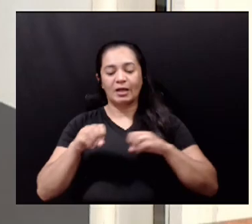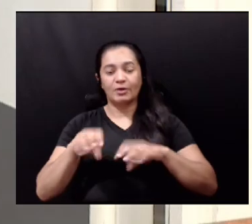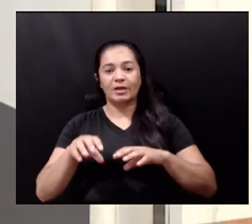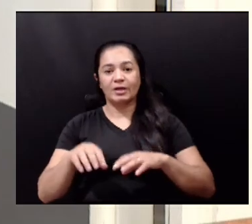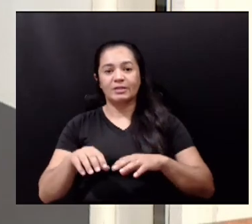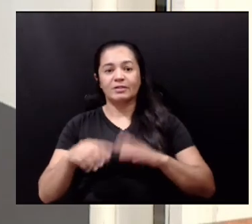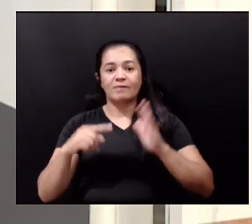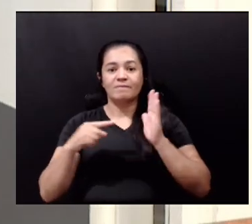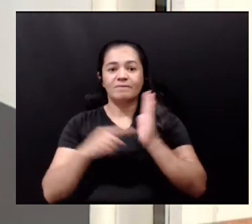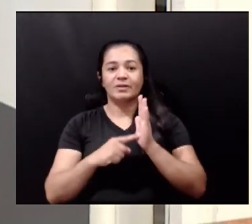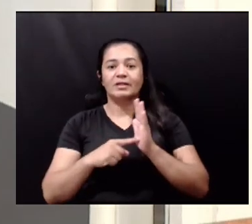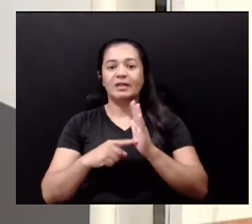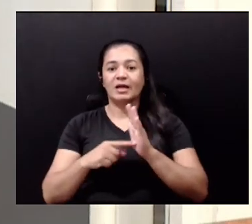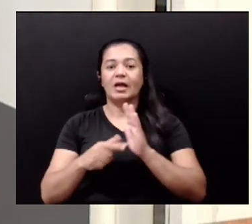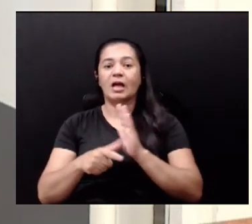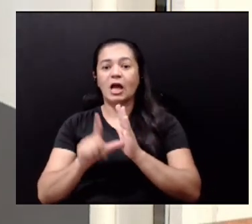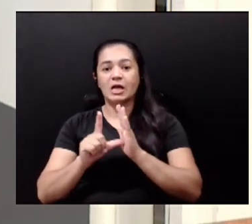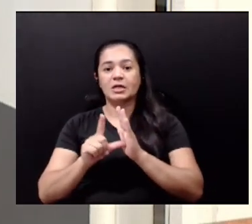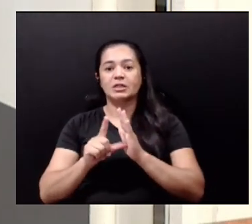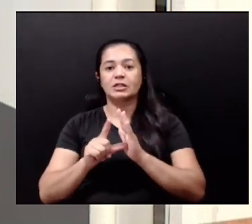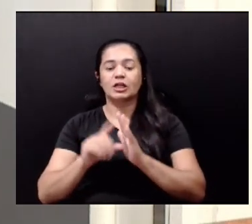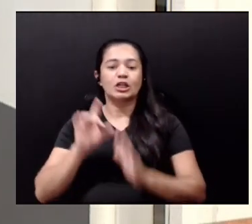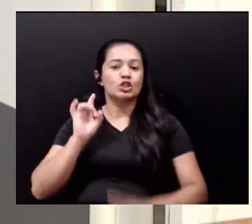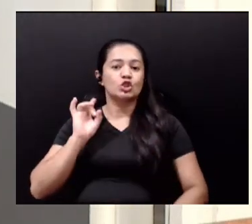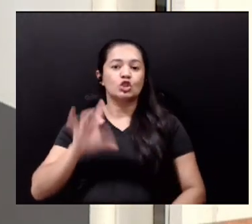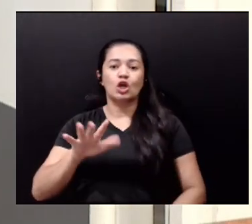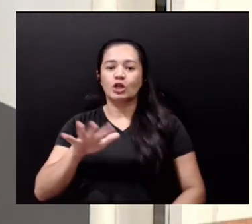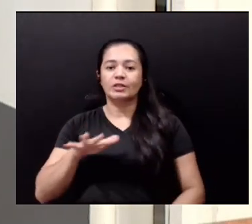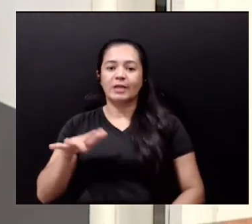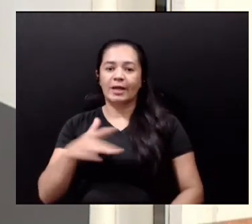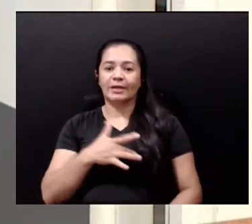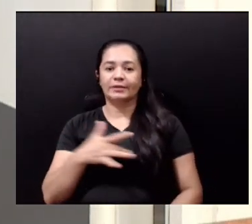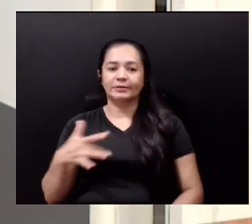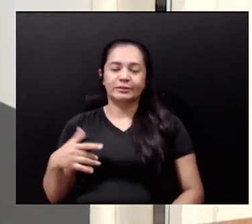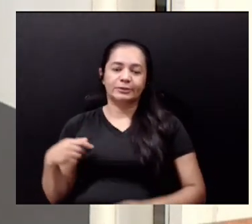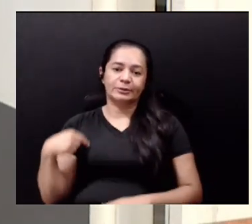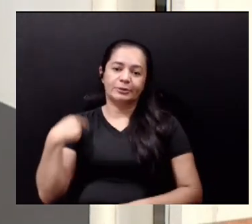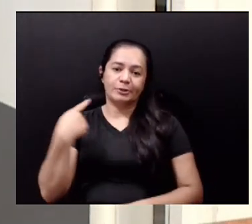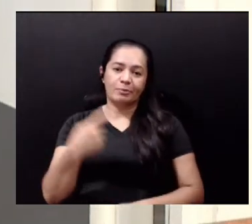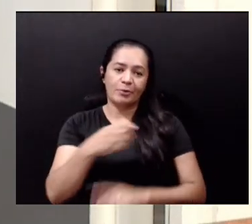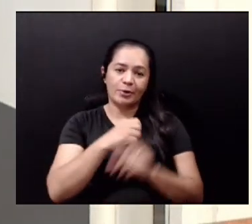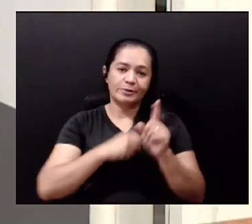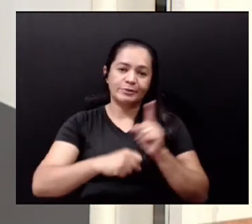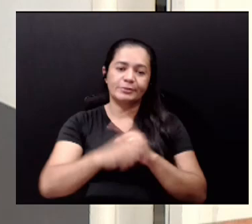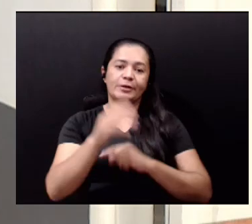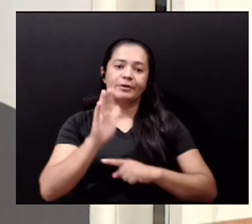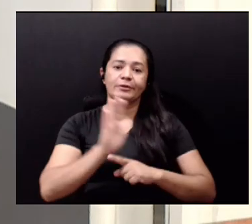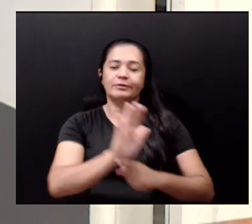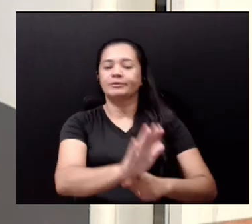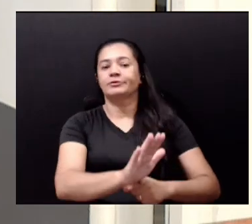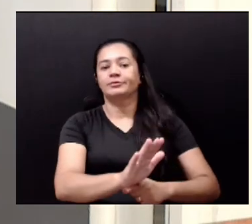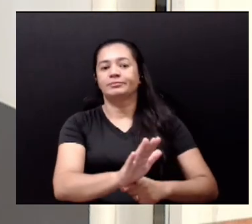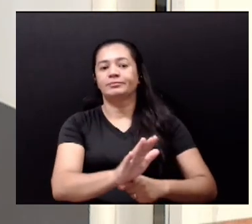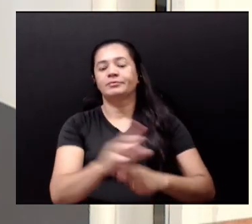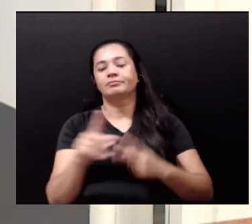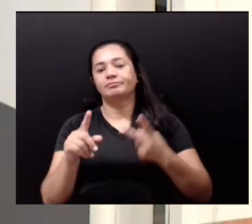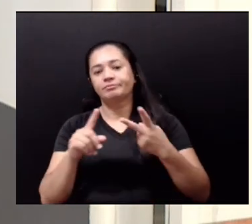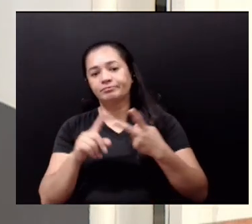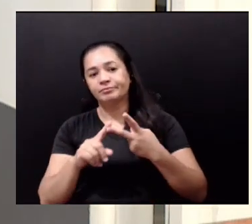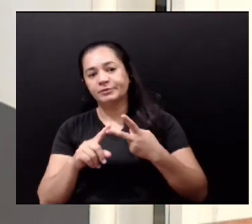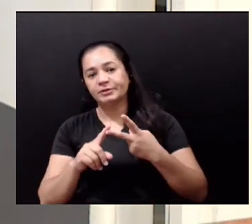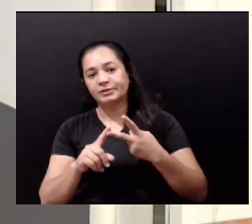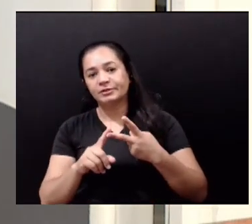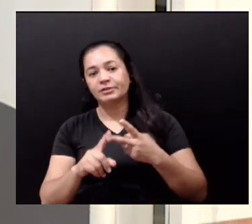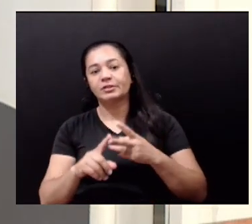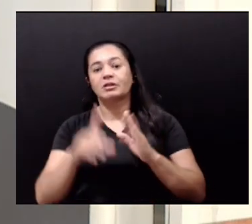à saúde, e aí vai para assistência social, né? Então, violência é um agravo em saúde, é uma violação de direitos,